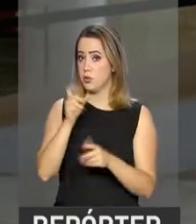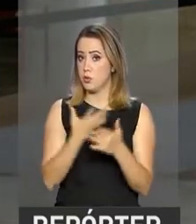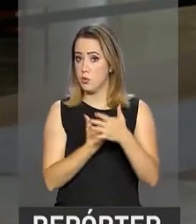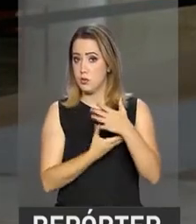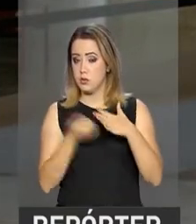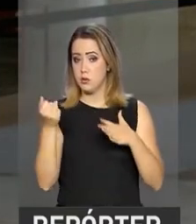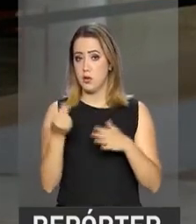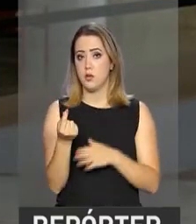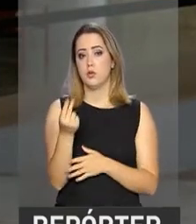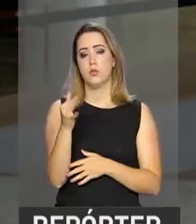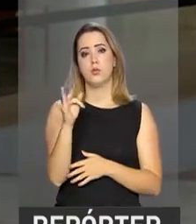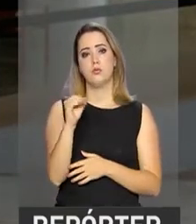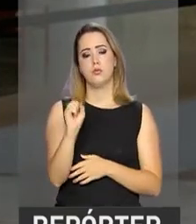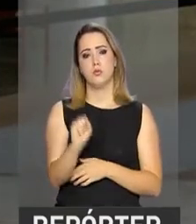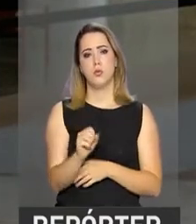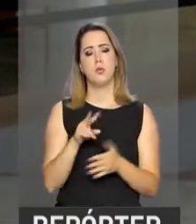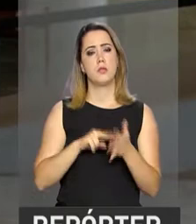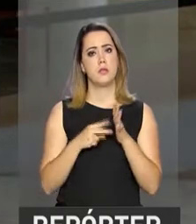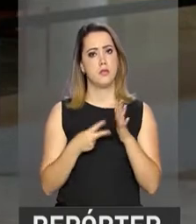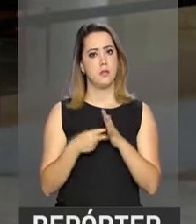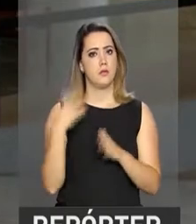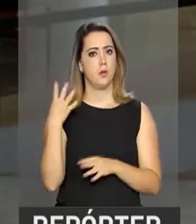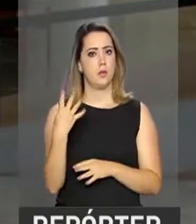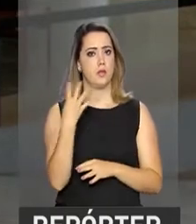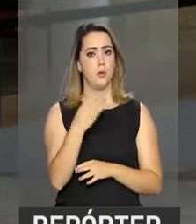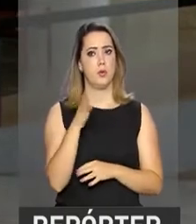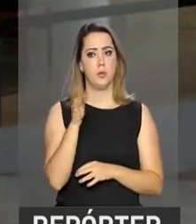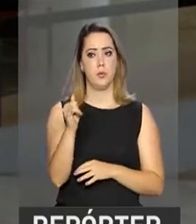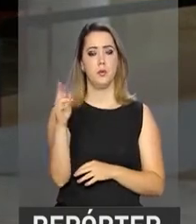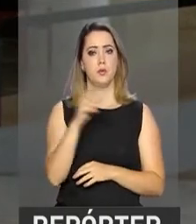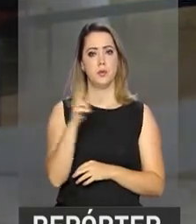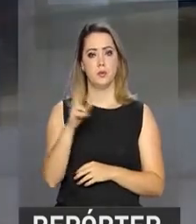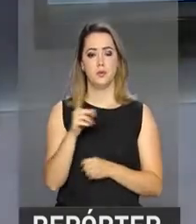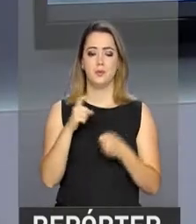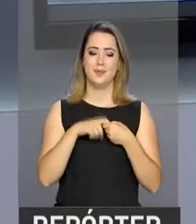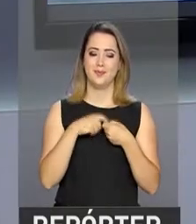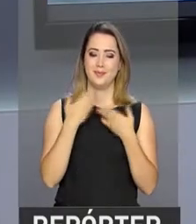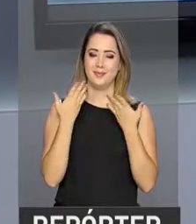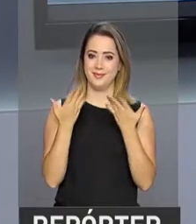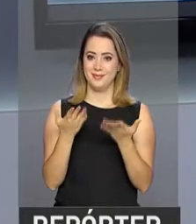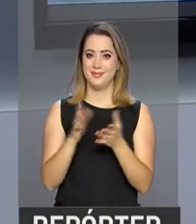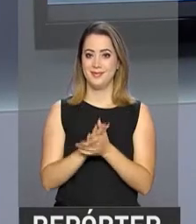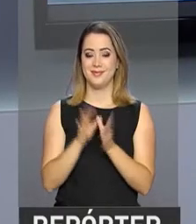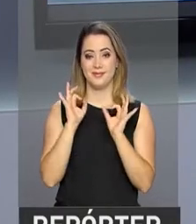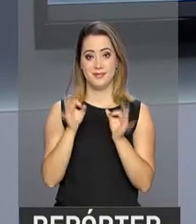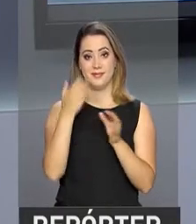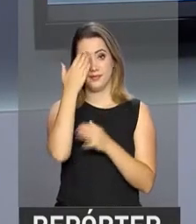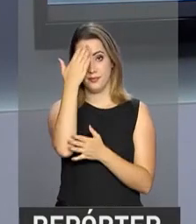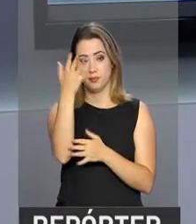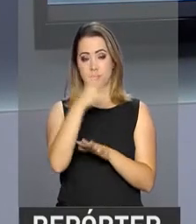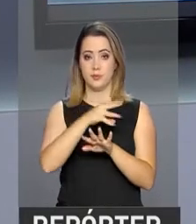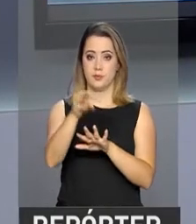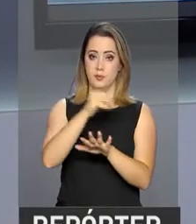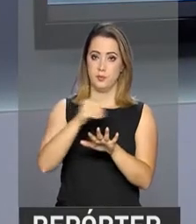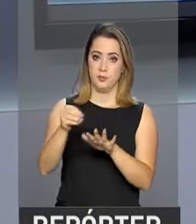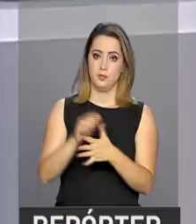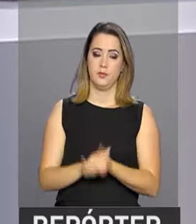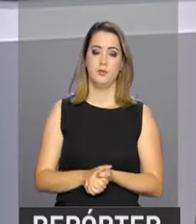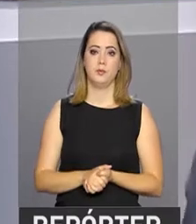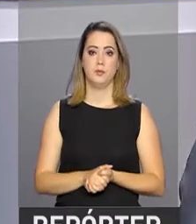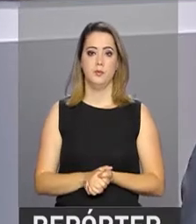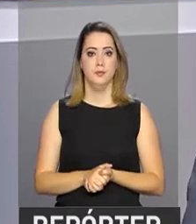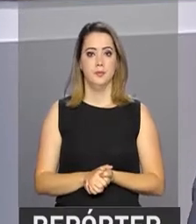total de 44 bilhões de reais foto com você roberto tá certo muito obrigado pablo pelas informações